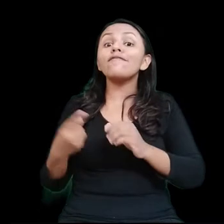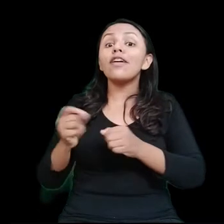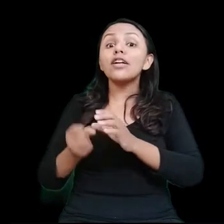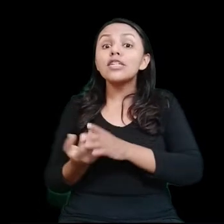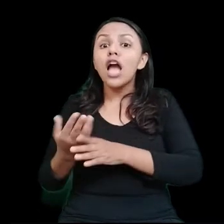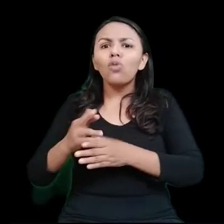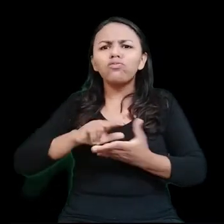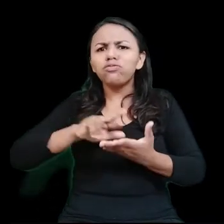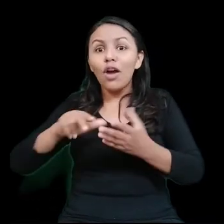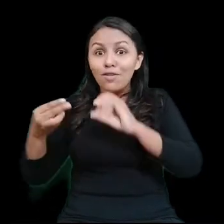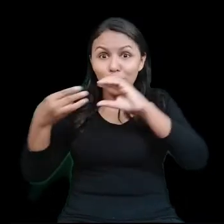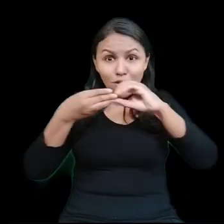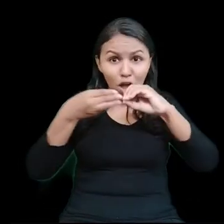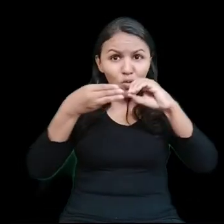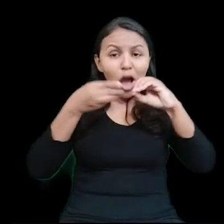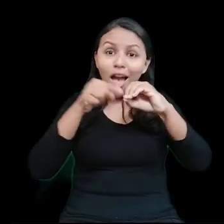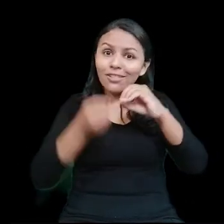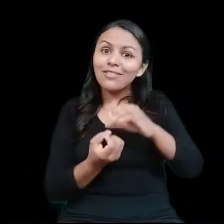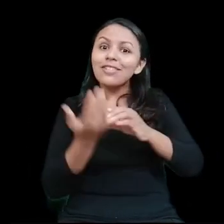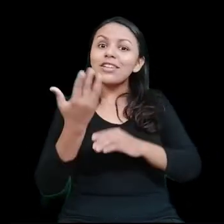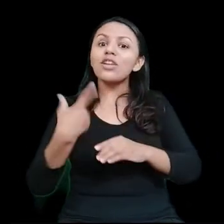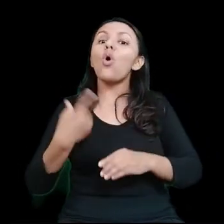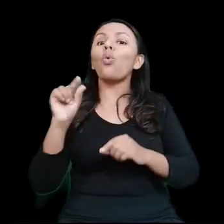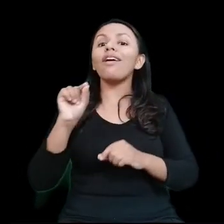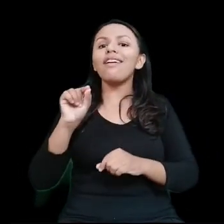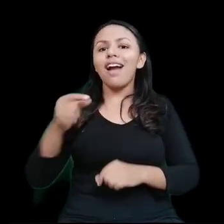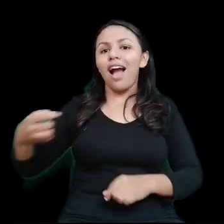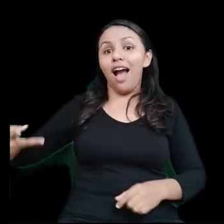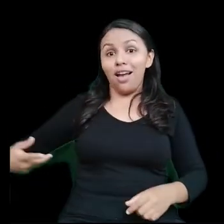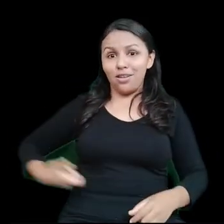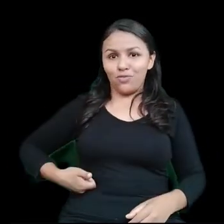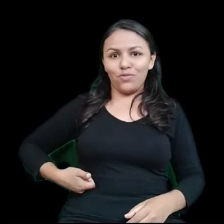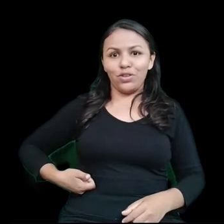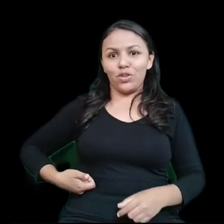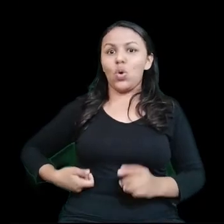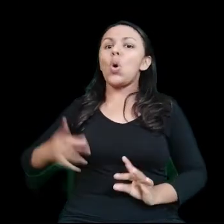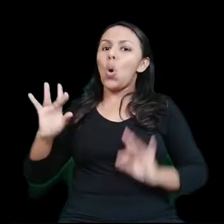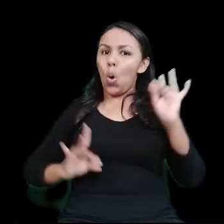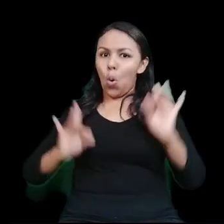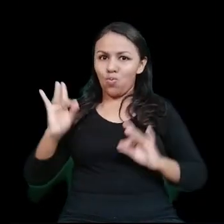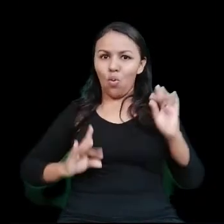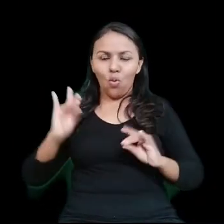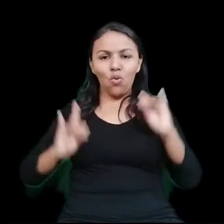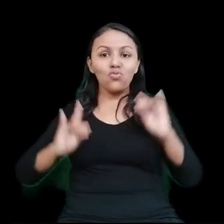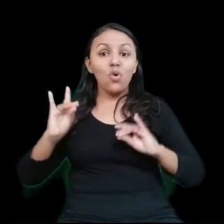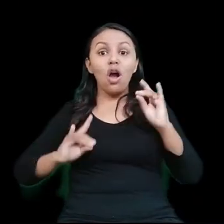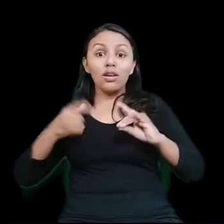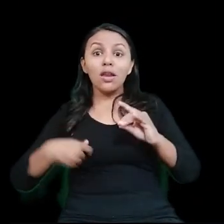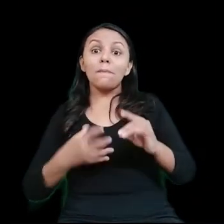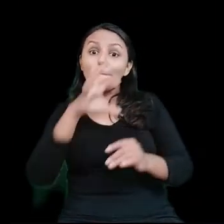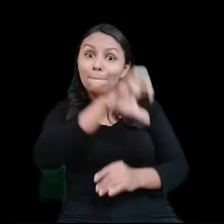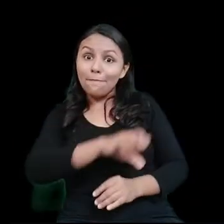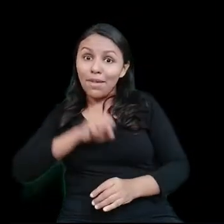num conjunto de células que produzem a insulina, que é um hormônio que vai lançar esse carboidrato,